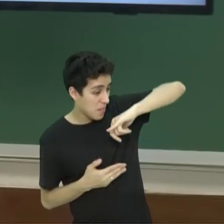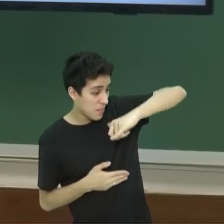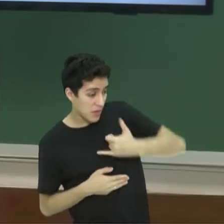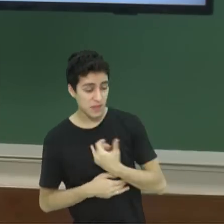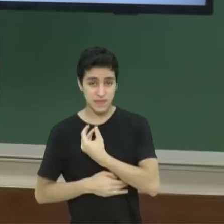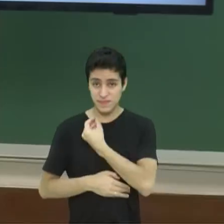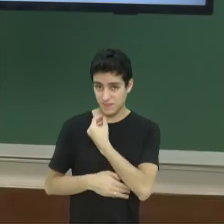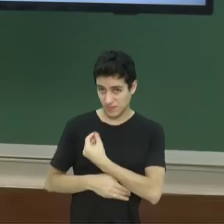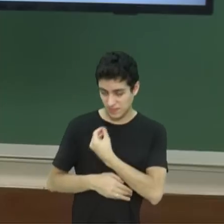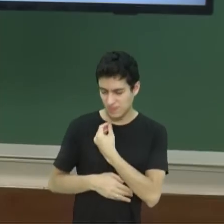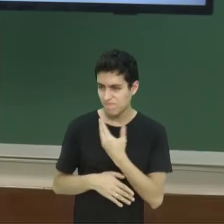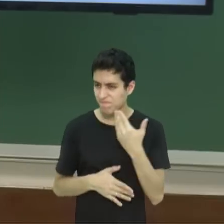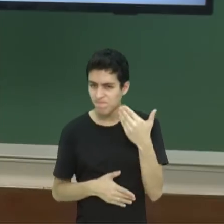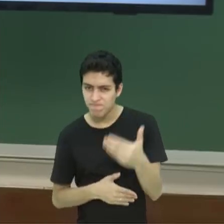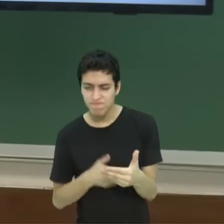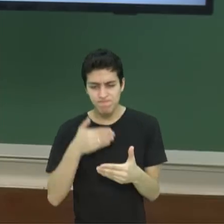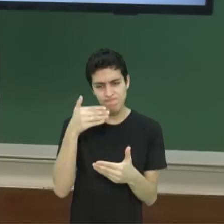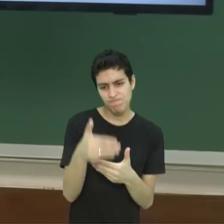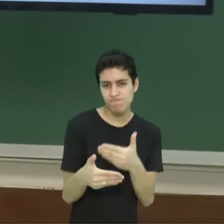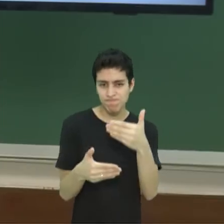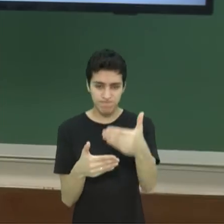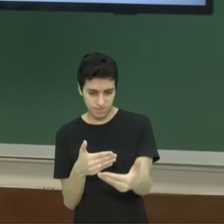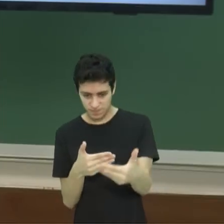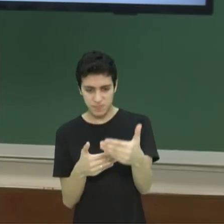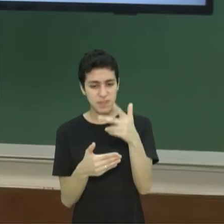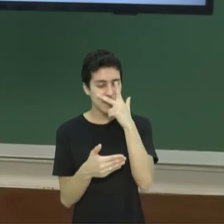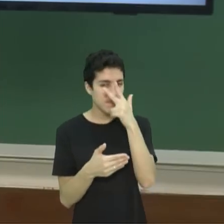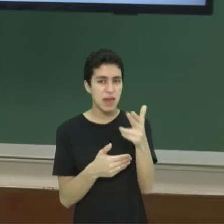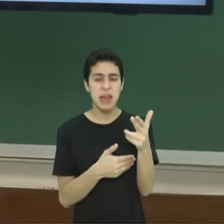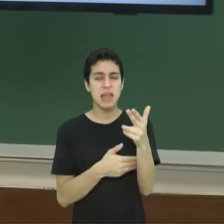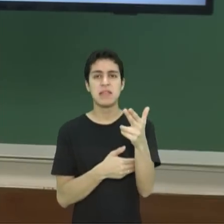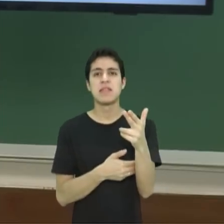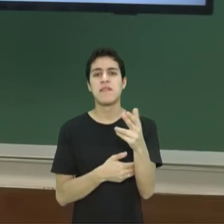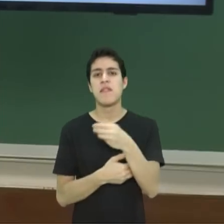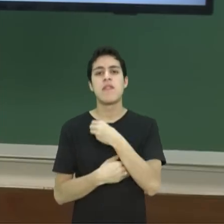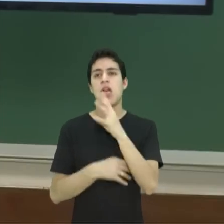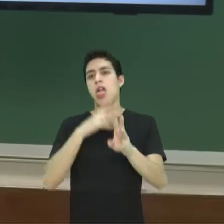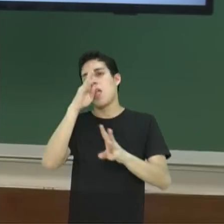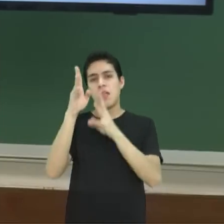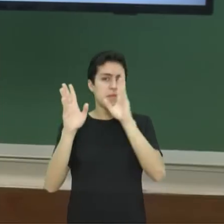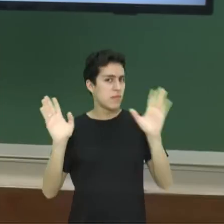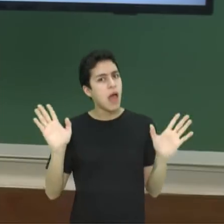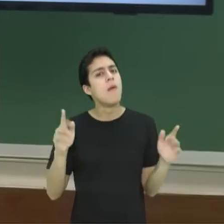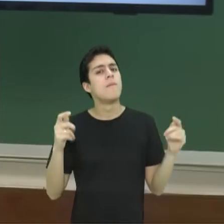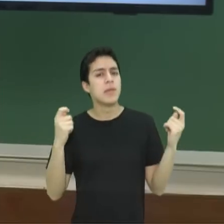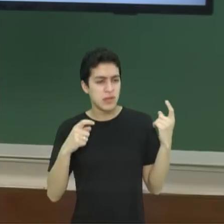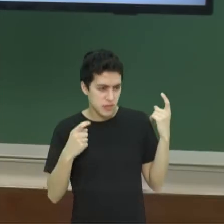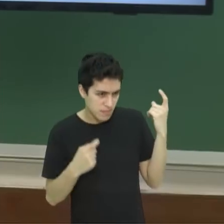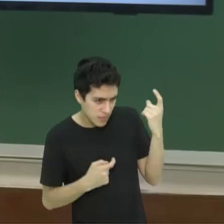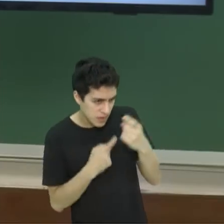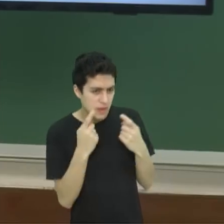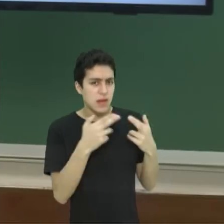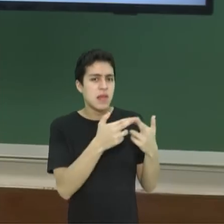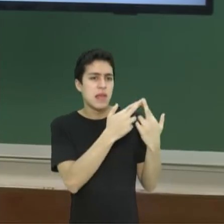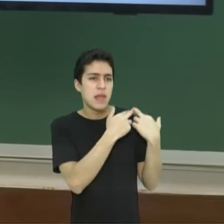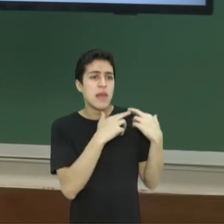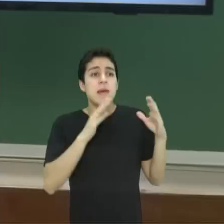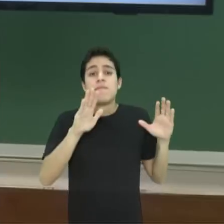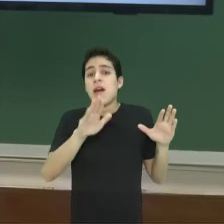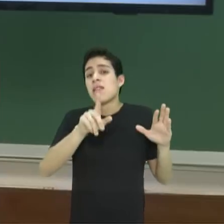vida, viver a vida como se não houvesse amanhã, claro, se preocupando com os seus deveres,